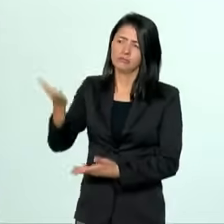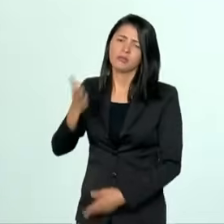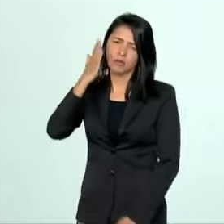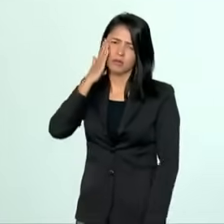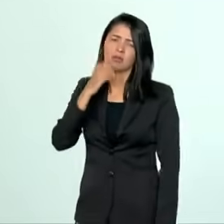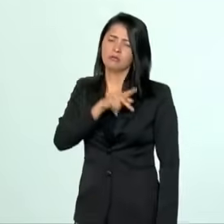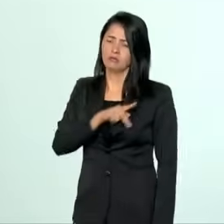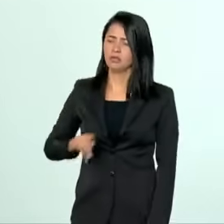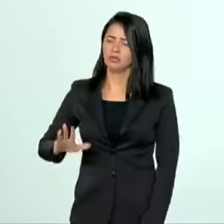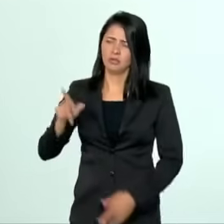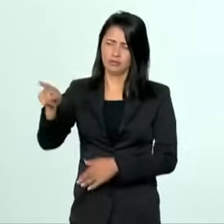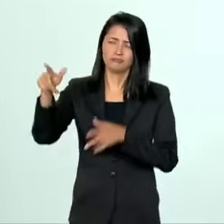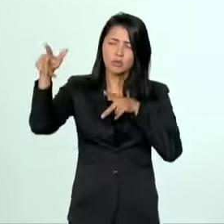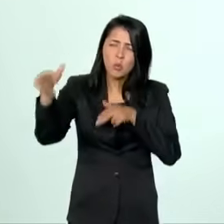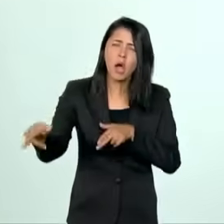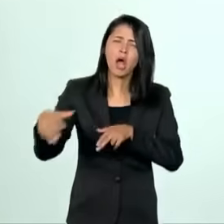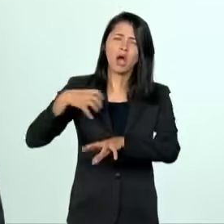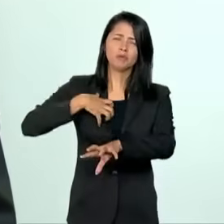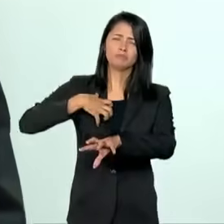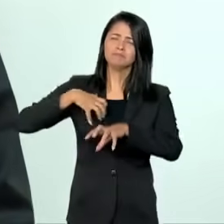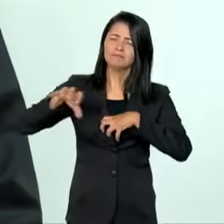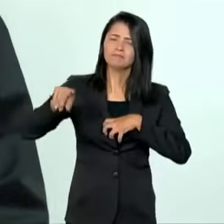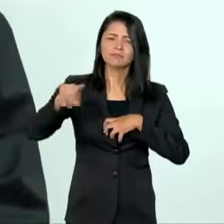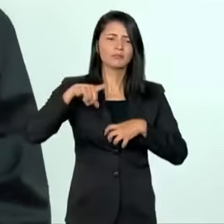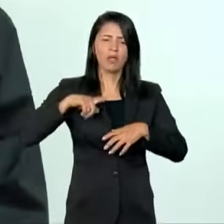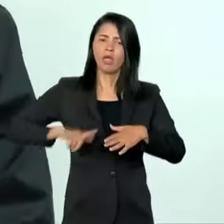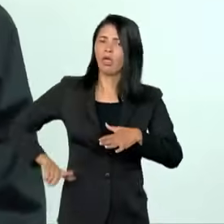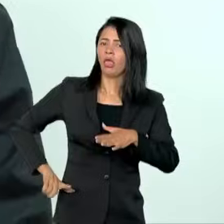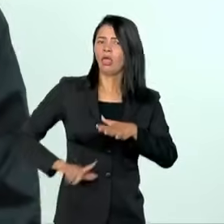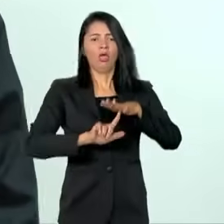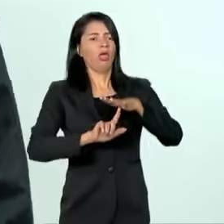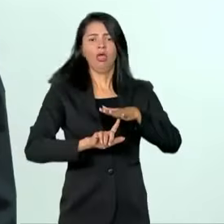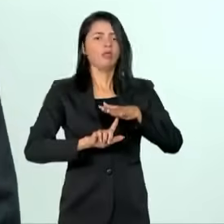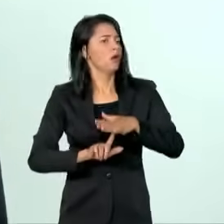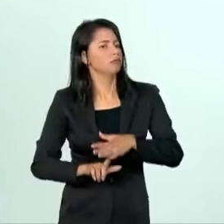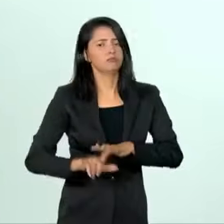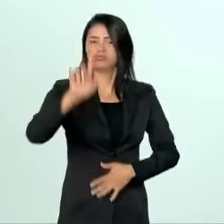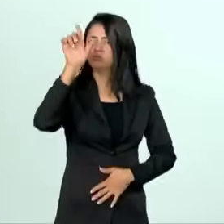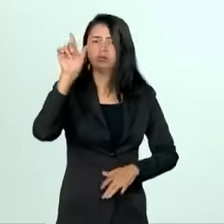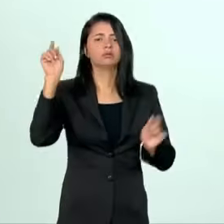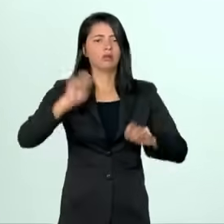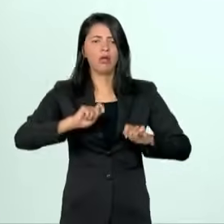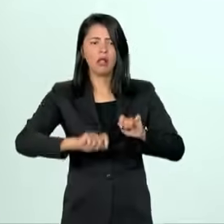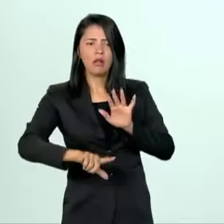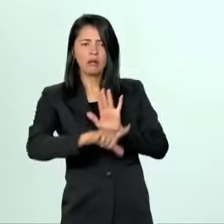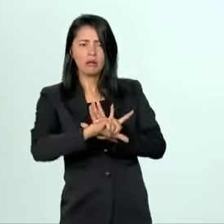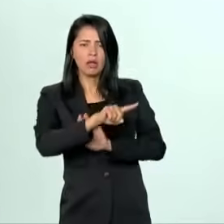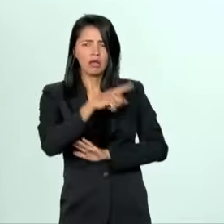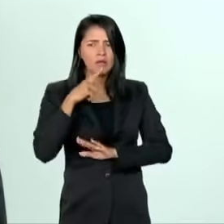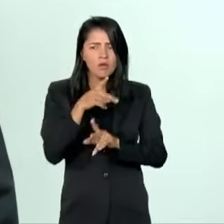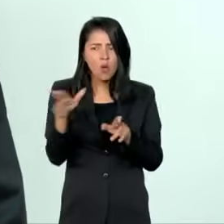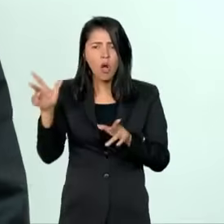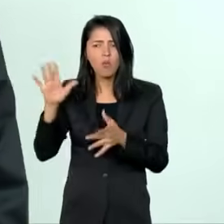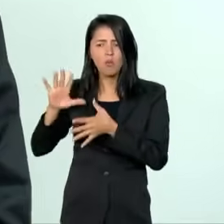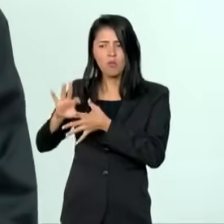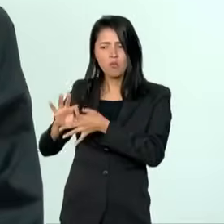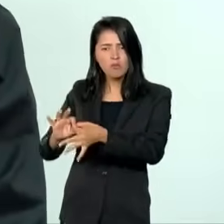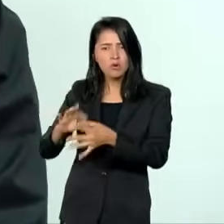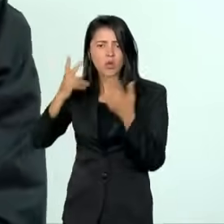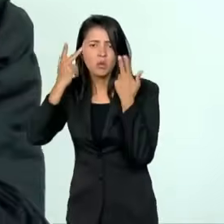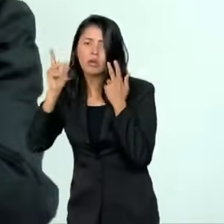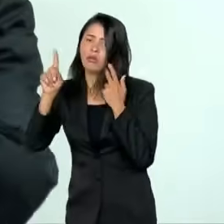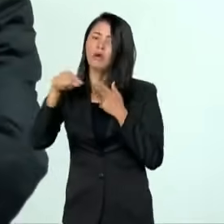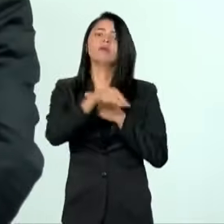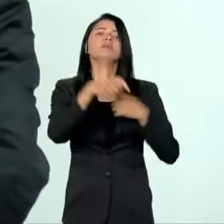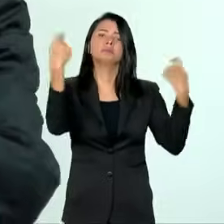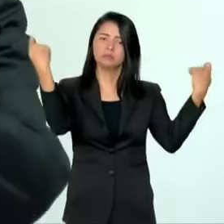sentimento, não há limitações, não há restrições legais de tempos comuns, há